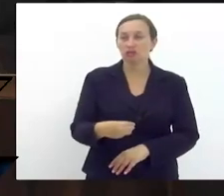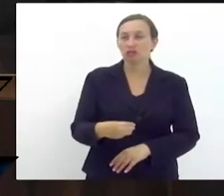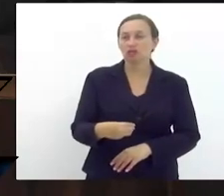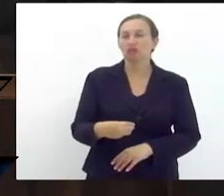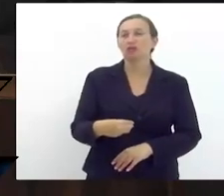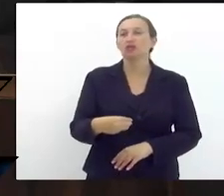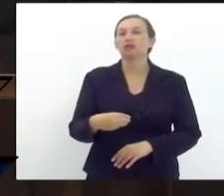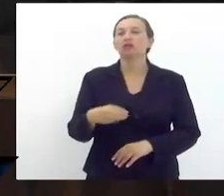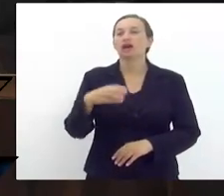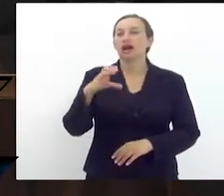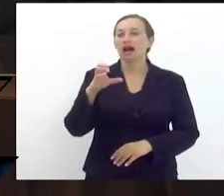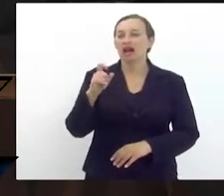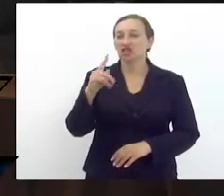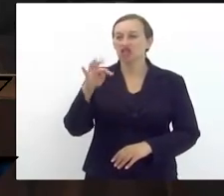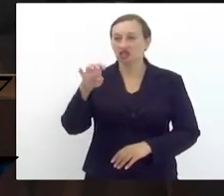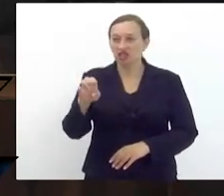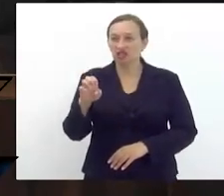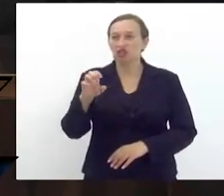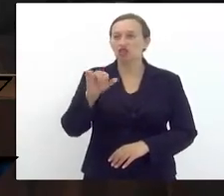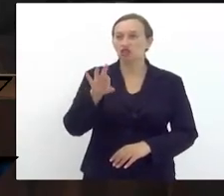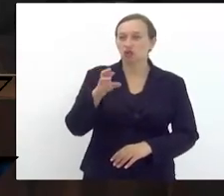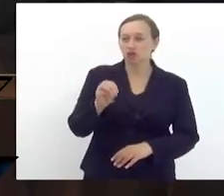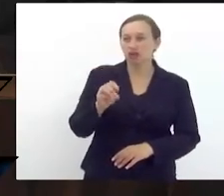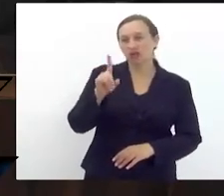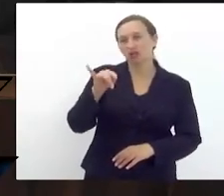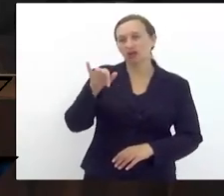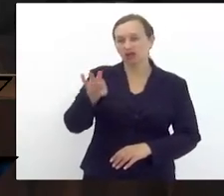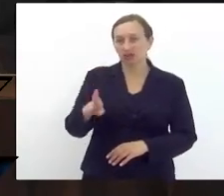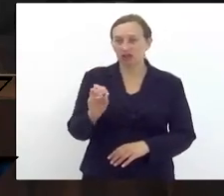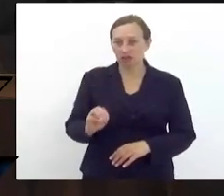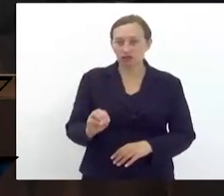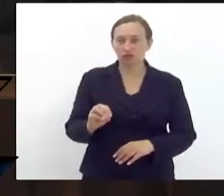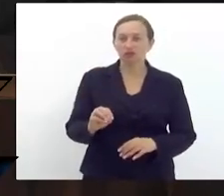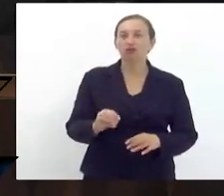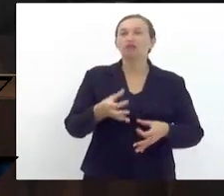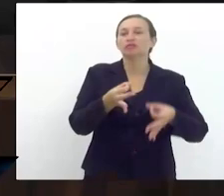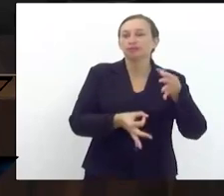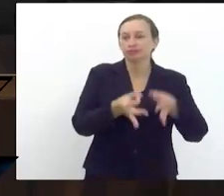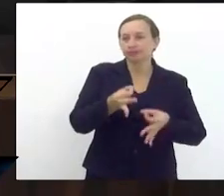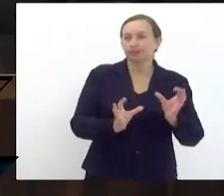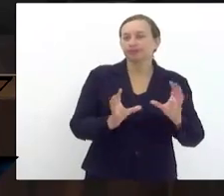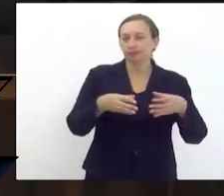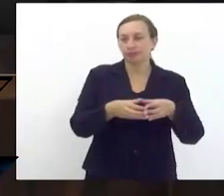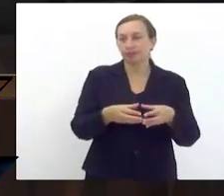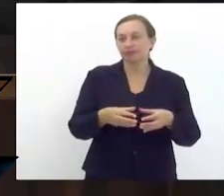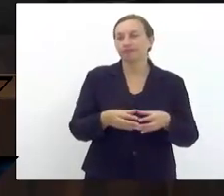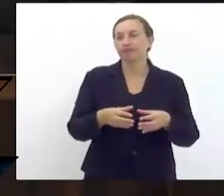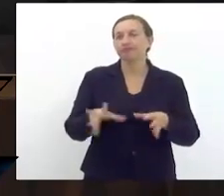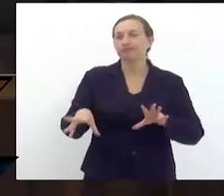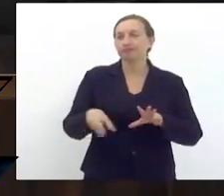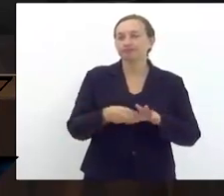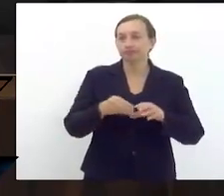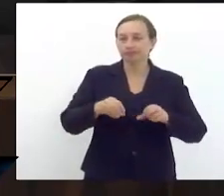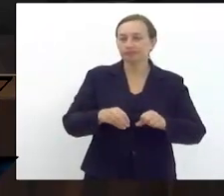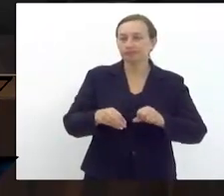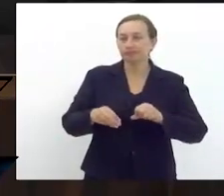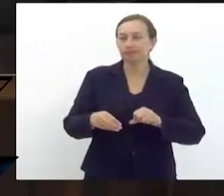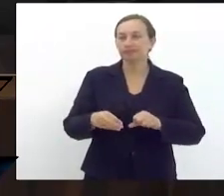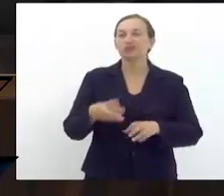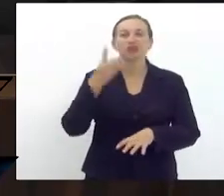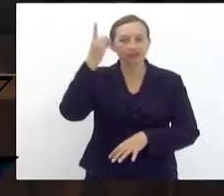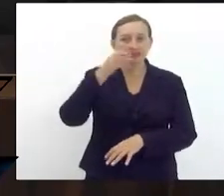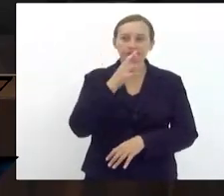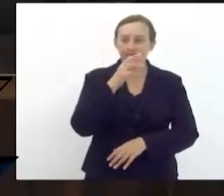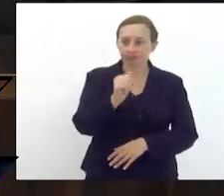penais do Estado do Rio de Janeiro parecida comissão de constituição e justiça pela juridicidade com emenda relatou Deputado